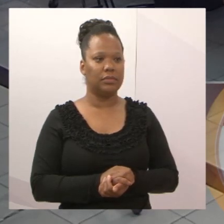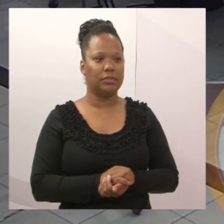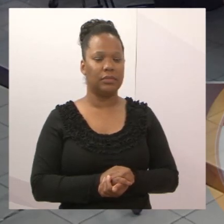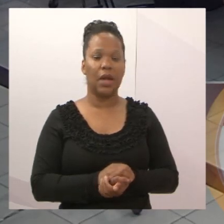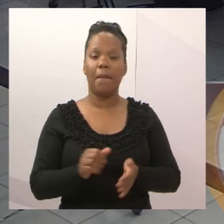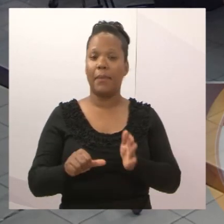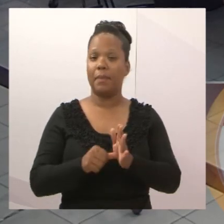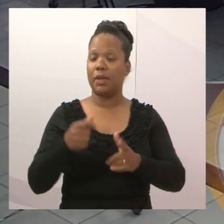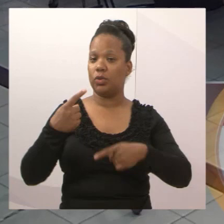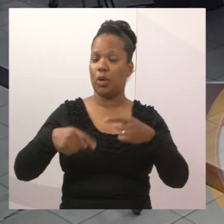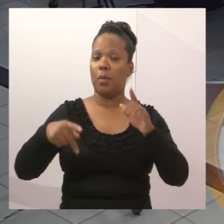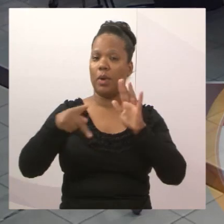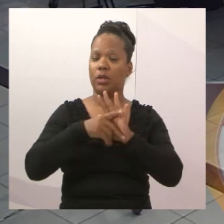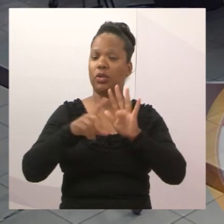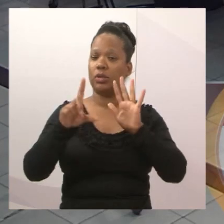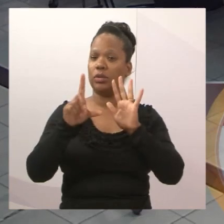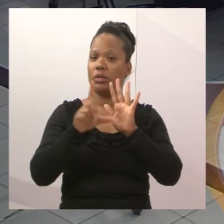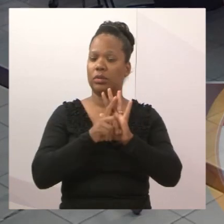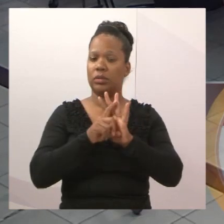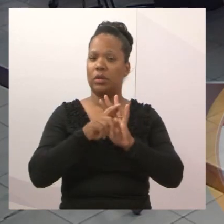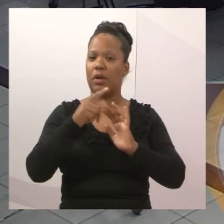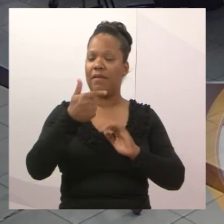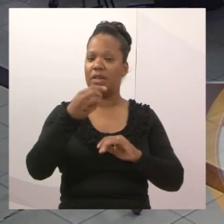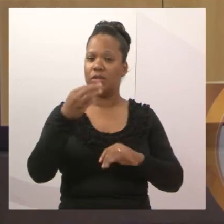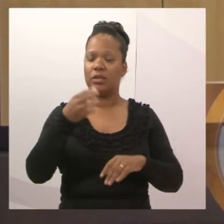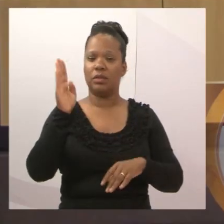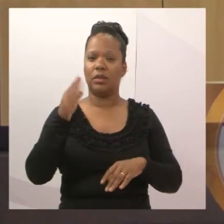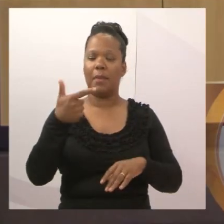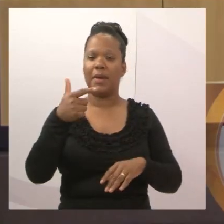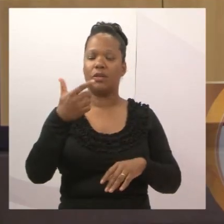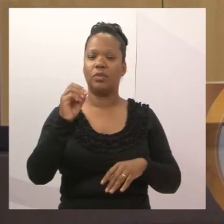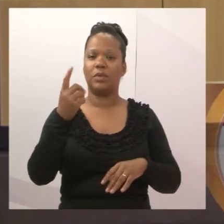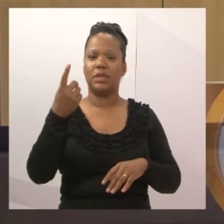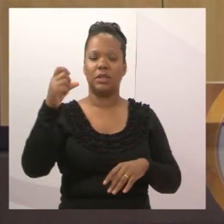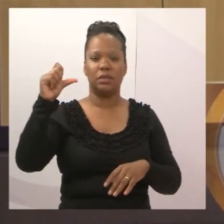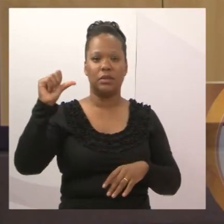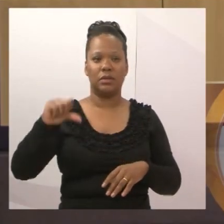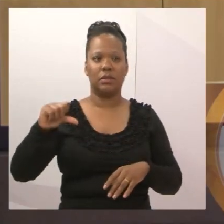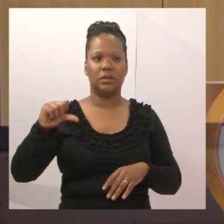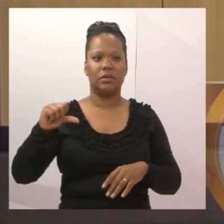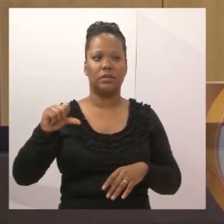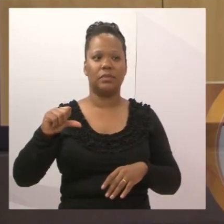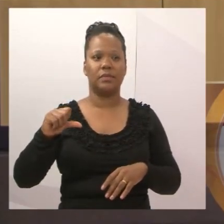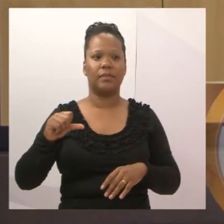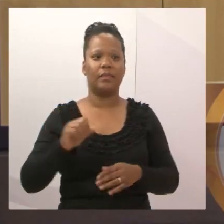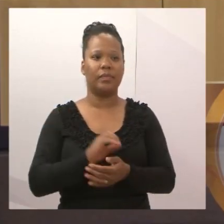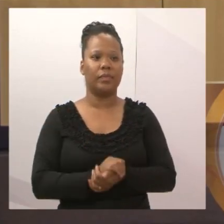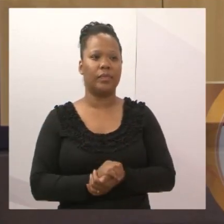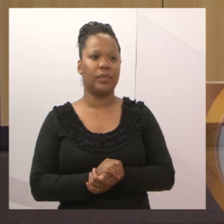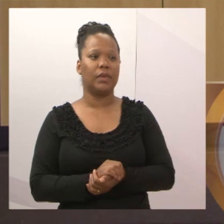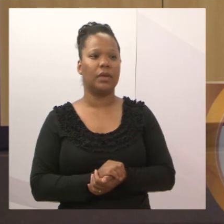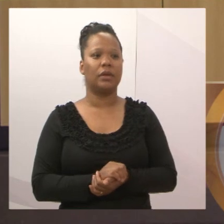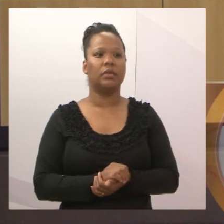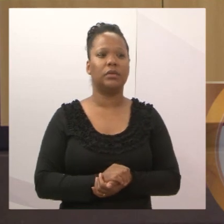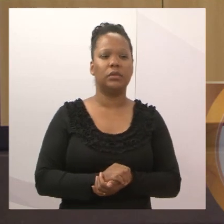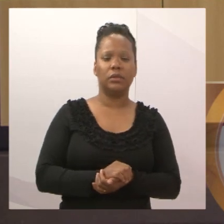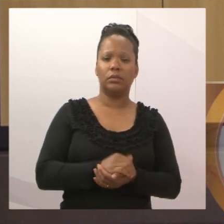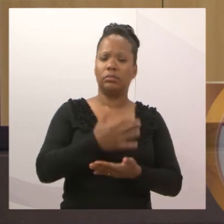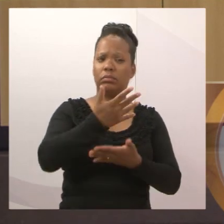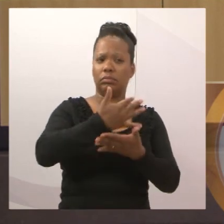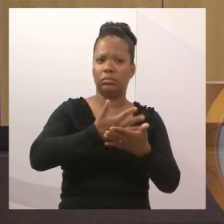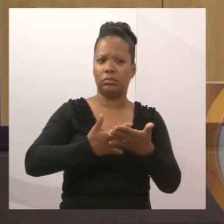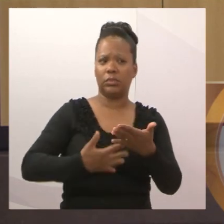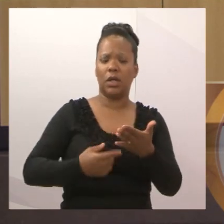Primeira discussão do projeto de lei do Executivo, número 23/2019, estima a receita e fixa a despesa do município de Jacareí